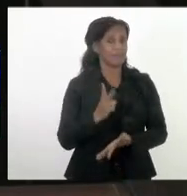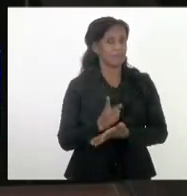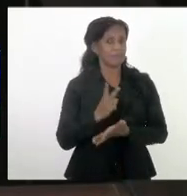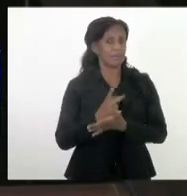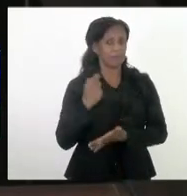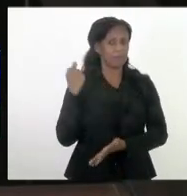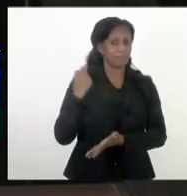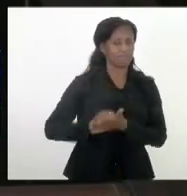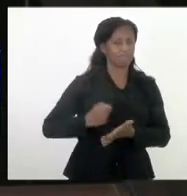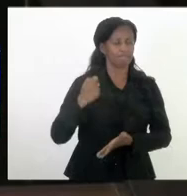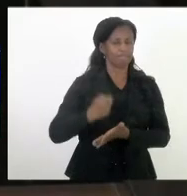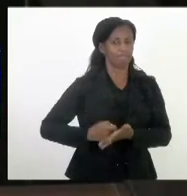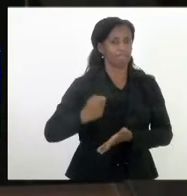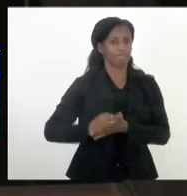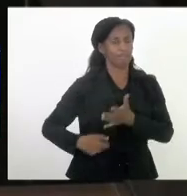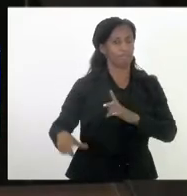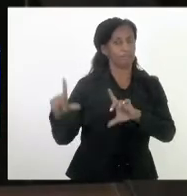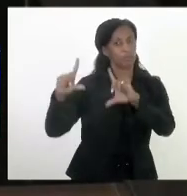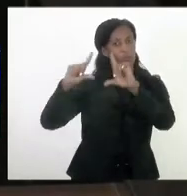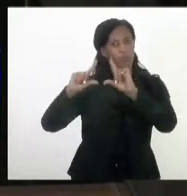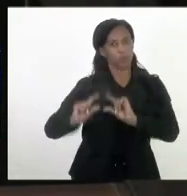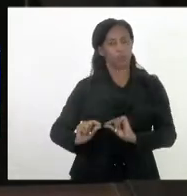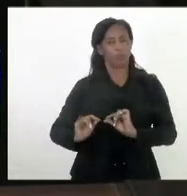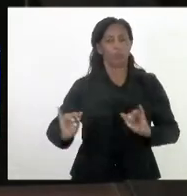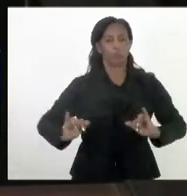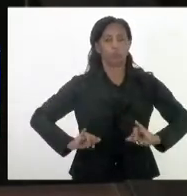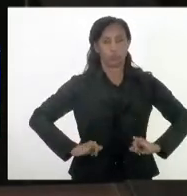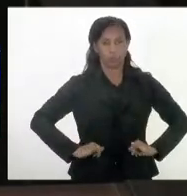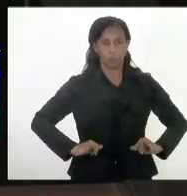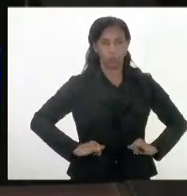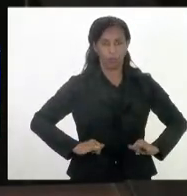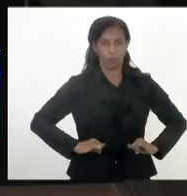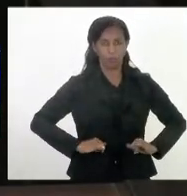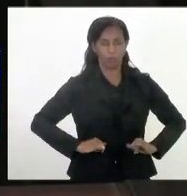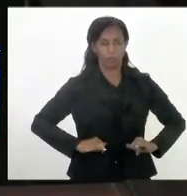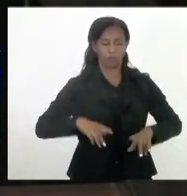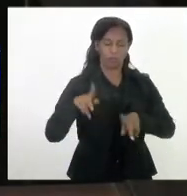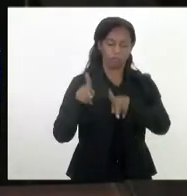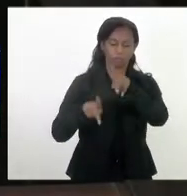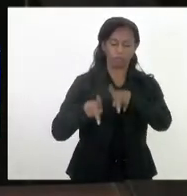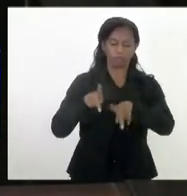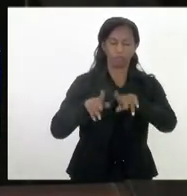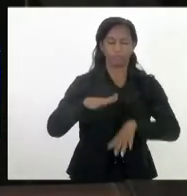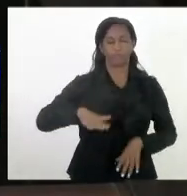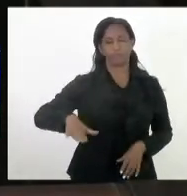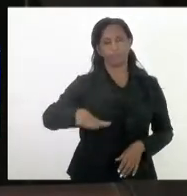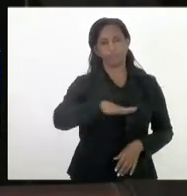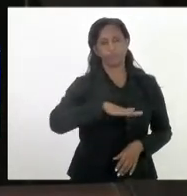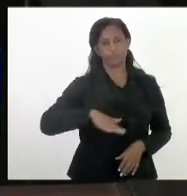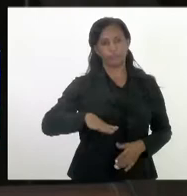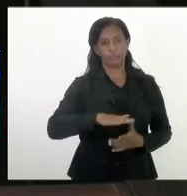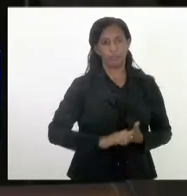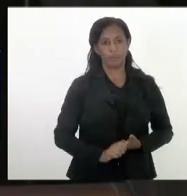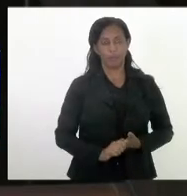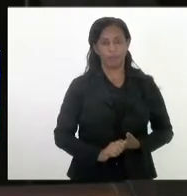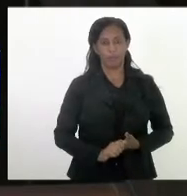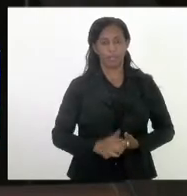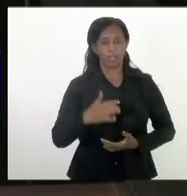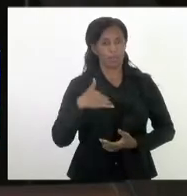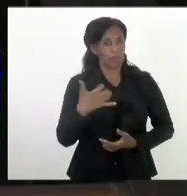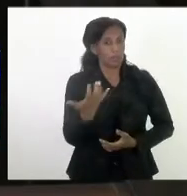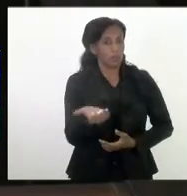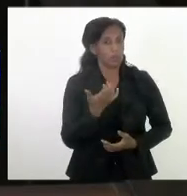para minorar o sofrimento da nossa população. Então, quis discutir